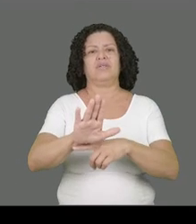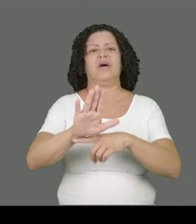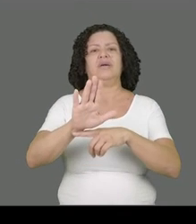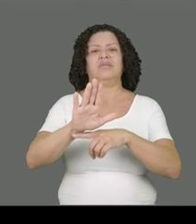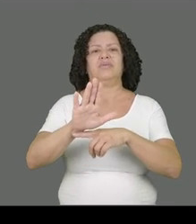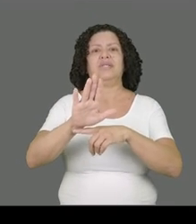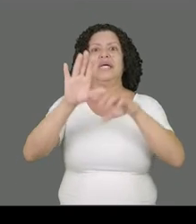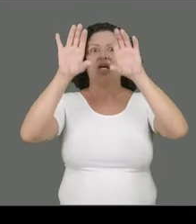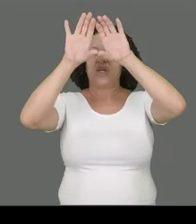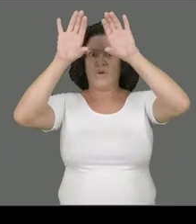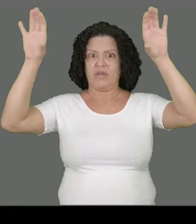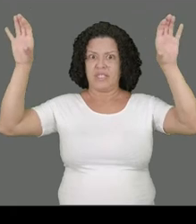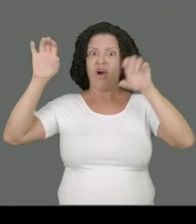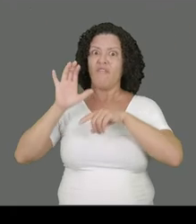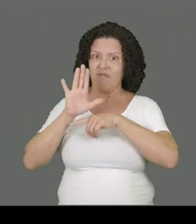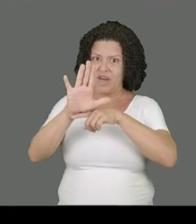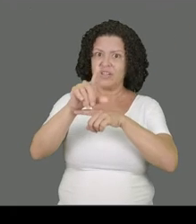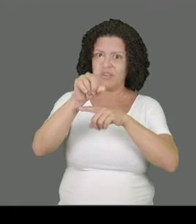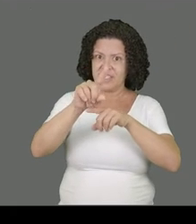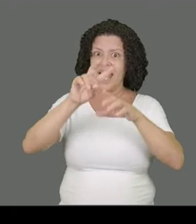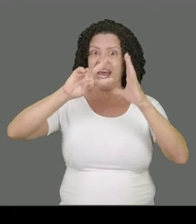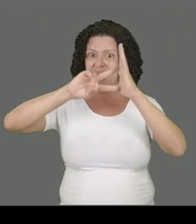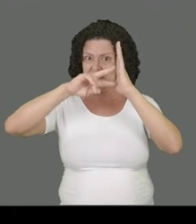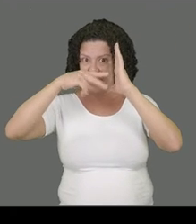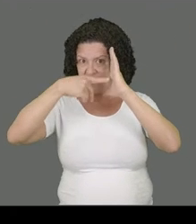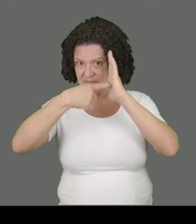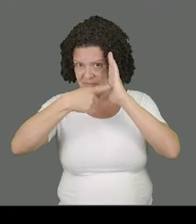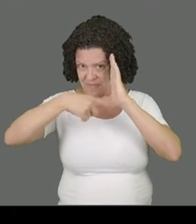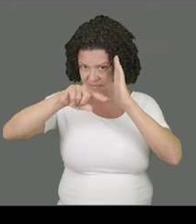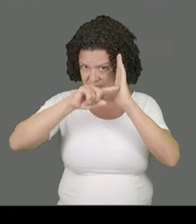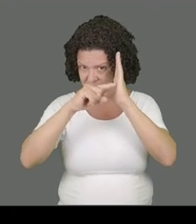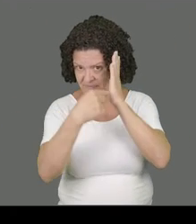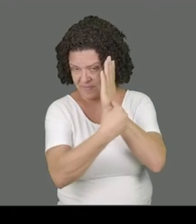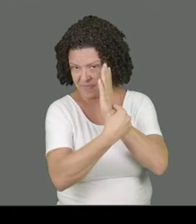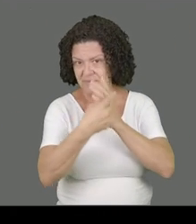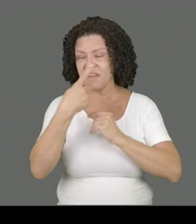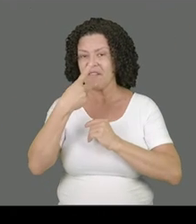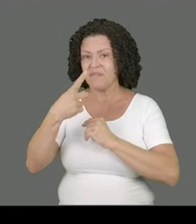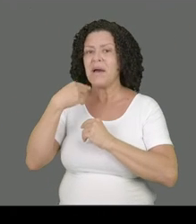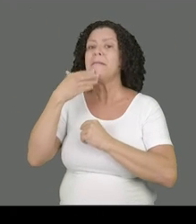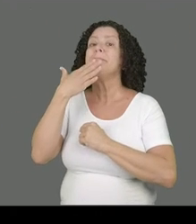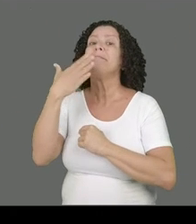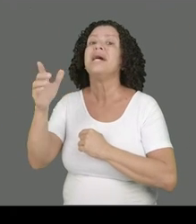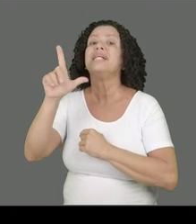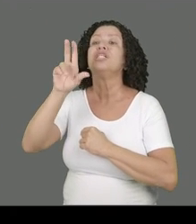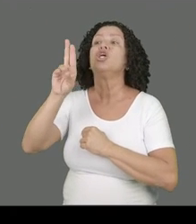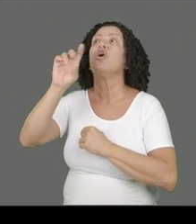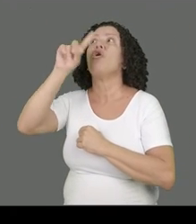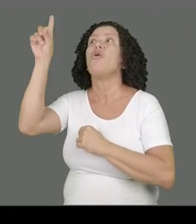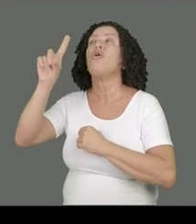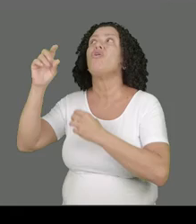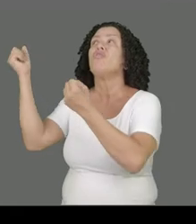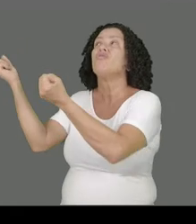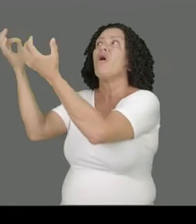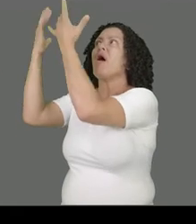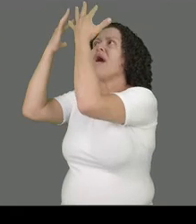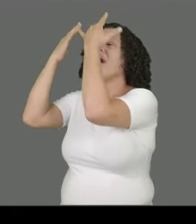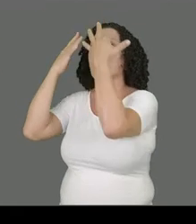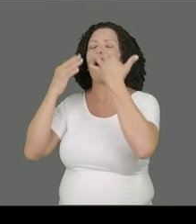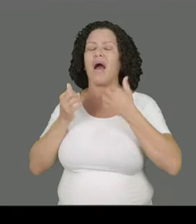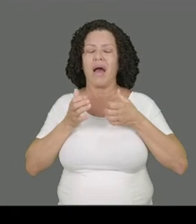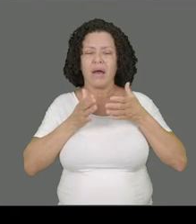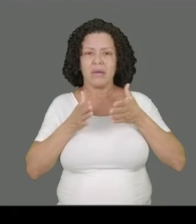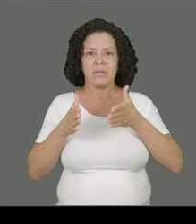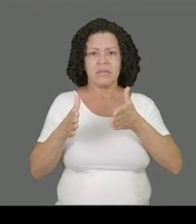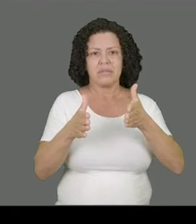o ajuda-te e o céu te ajudará, diz o seguinte para nós: pedi luz, luz que